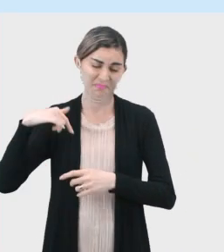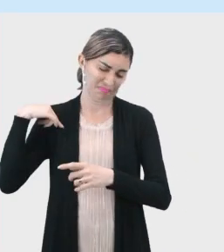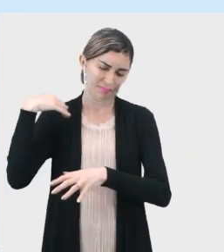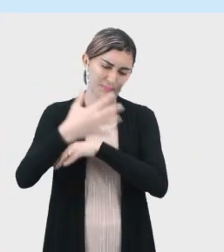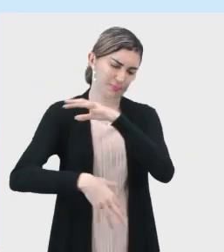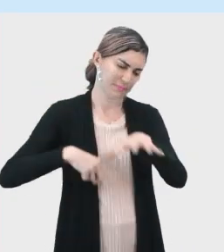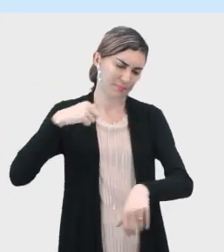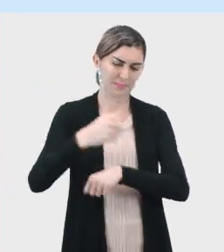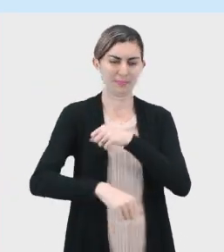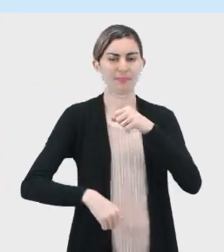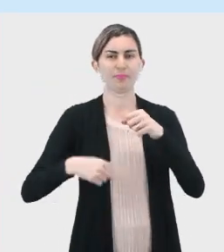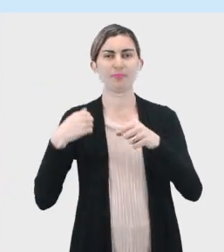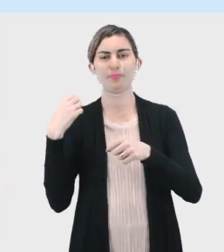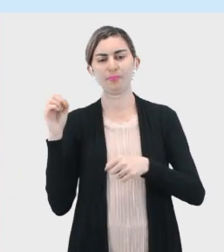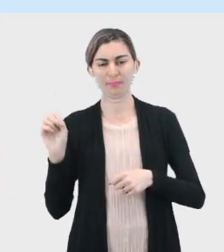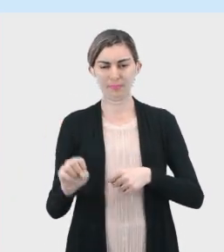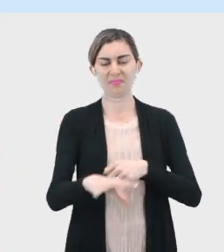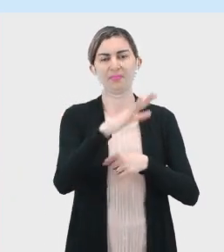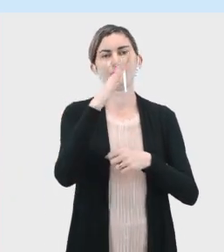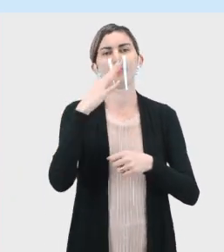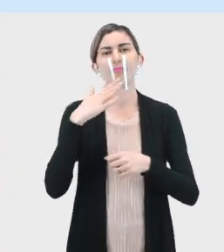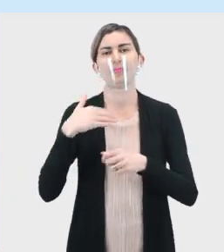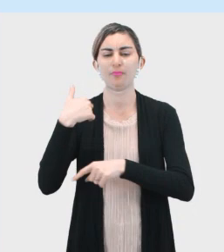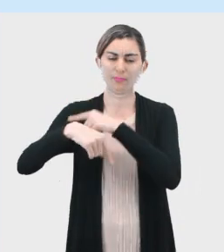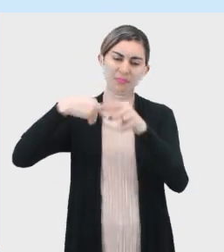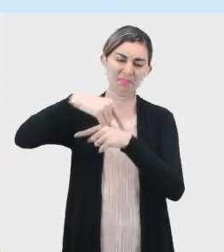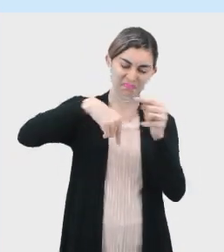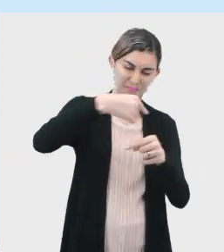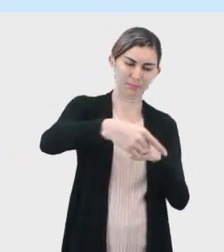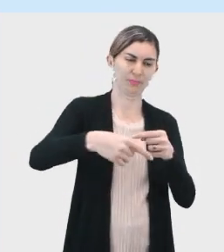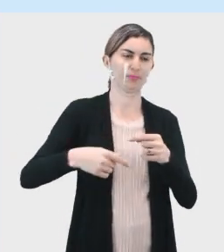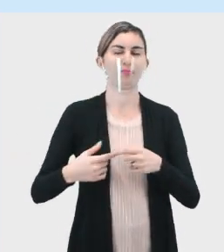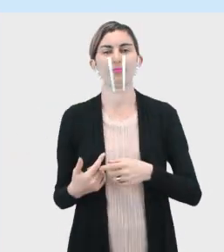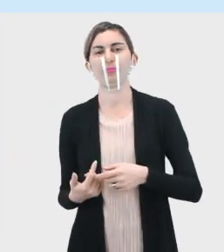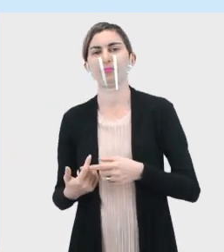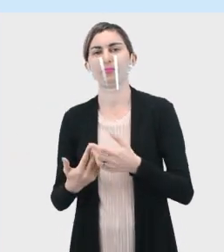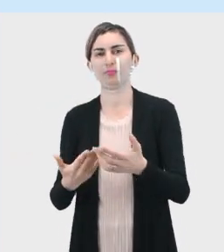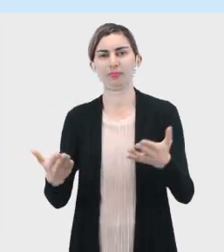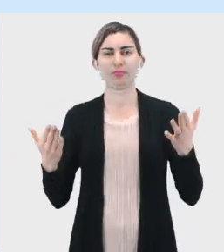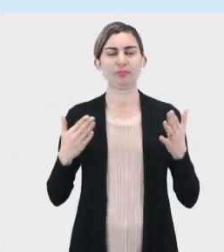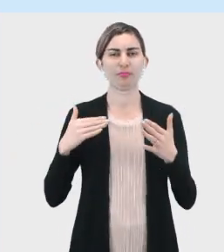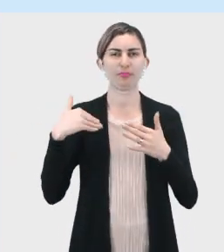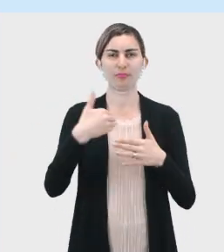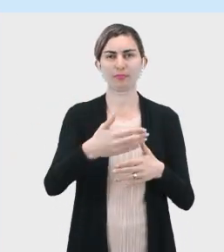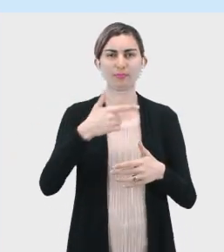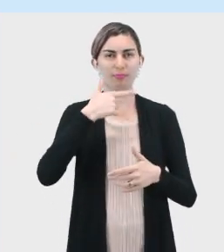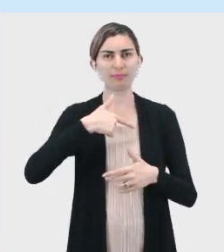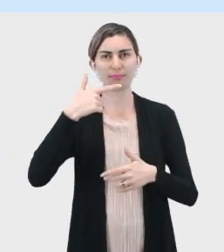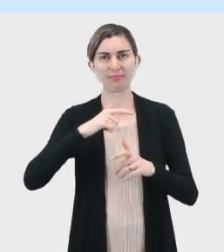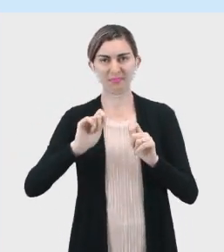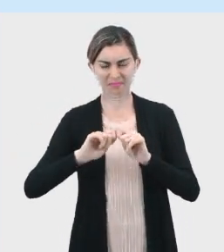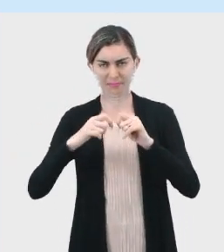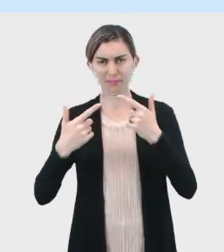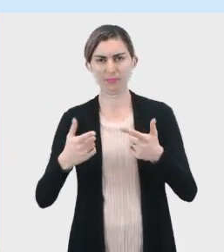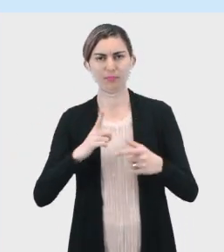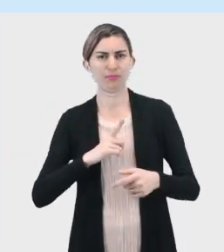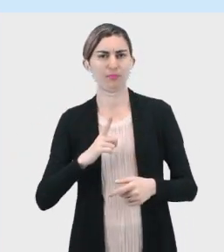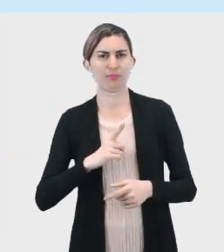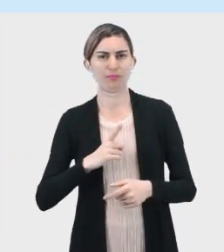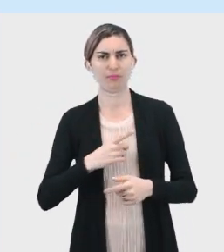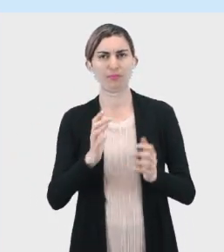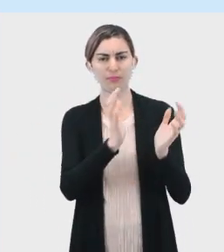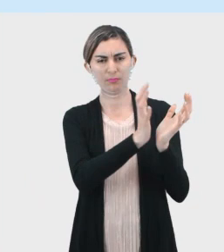pessoas se jogam e praticamente saem embolando ladeira abaixo atrás do queijo.